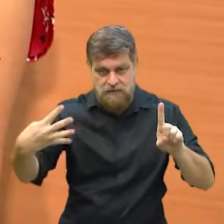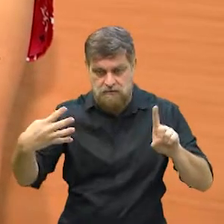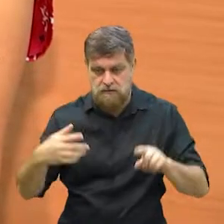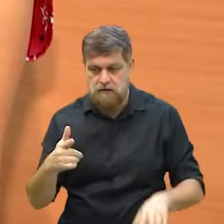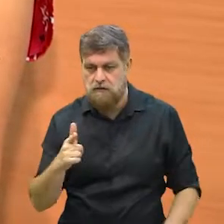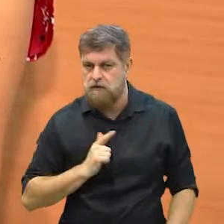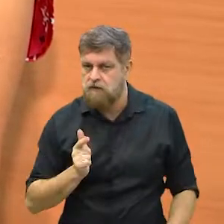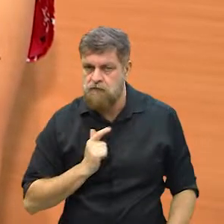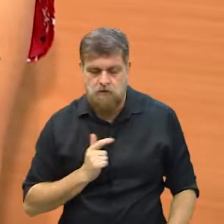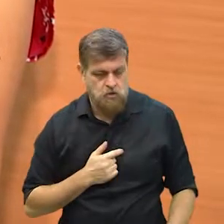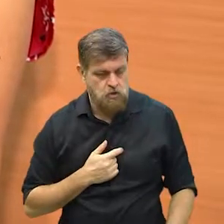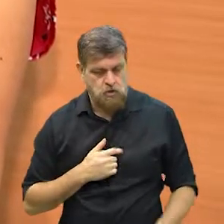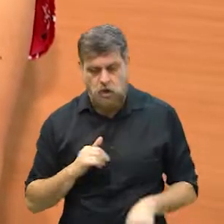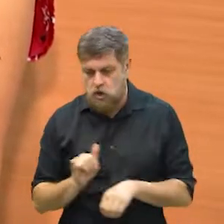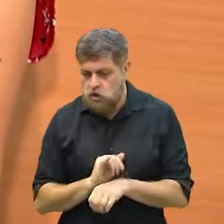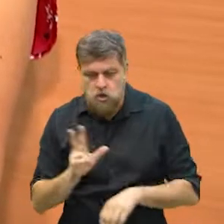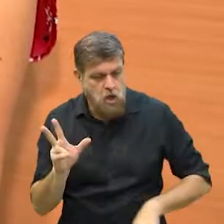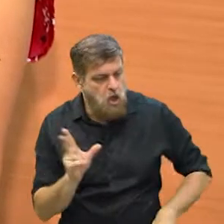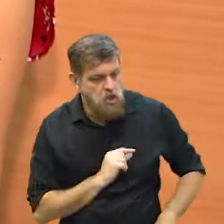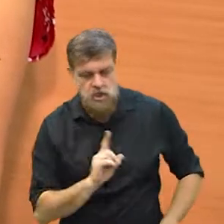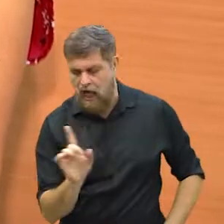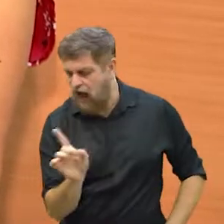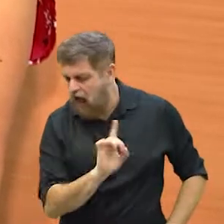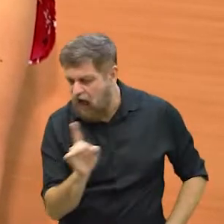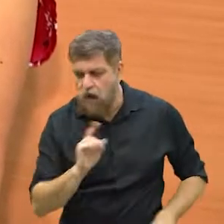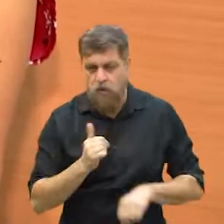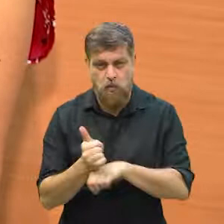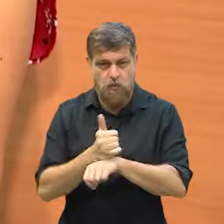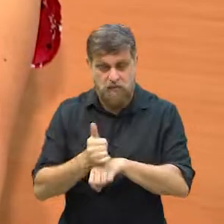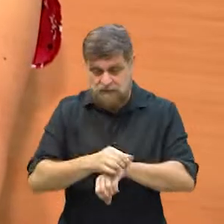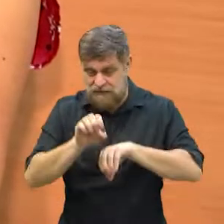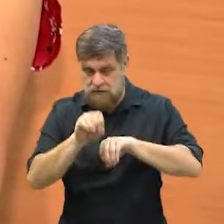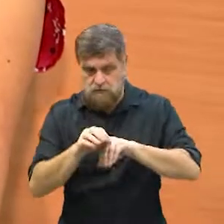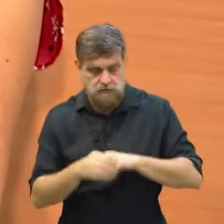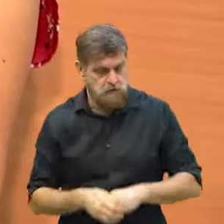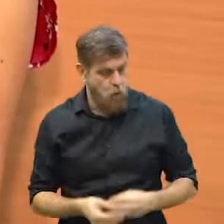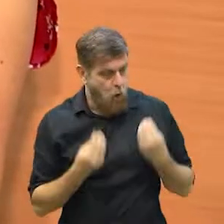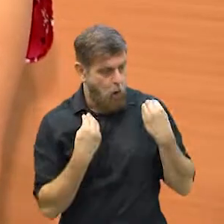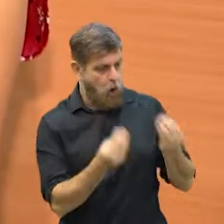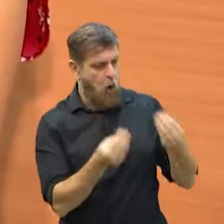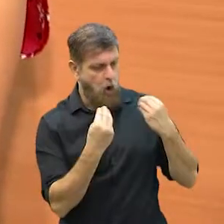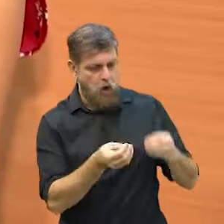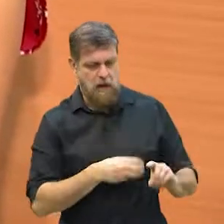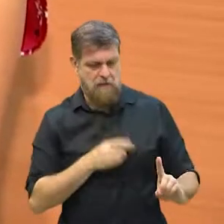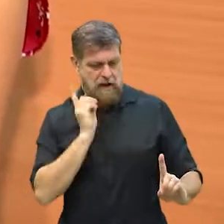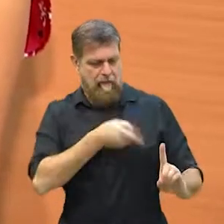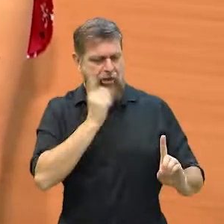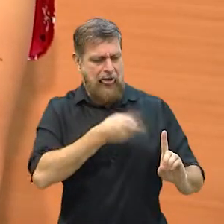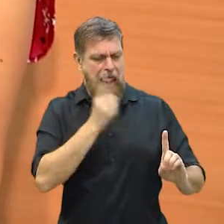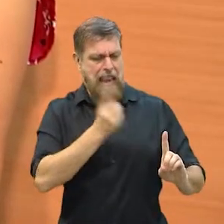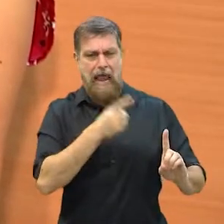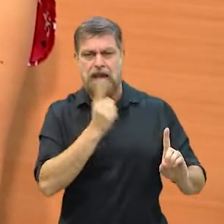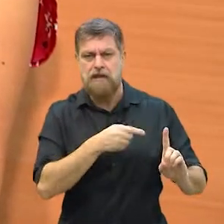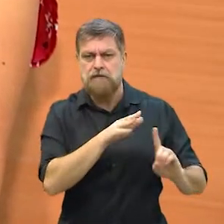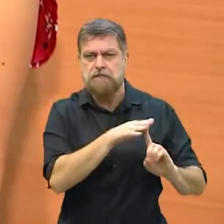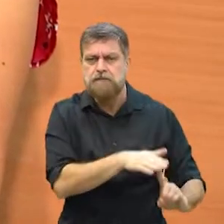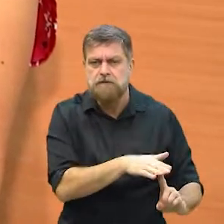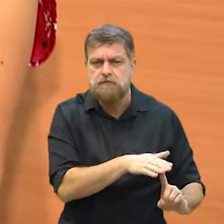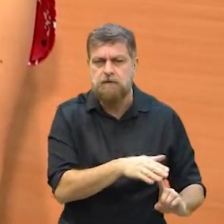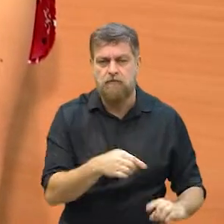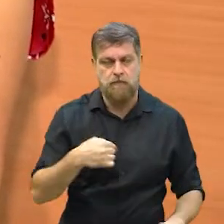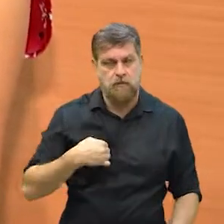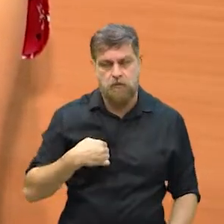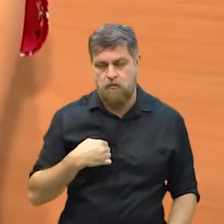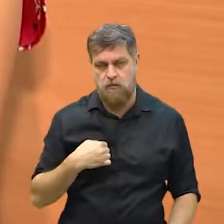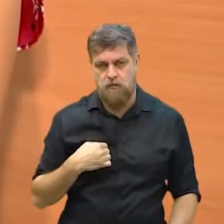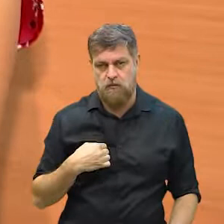e aí houve um completo despreparo dos profissionais da educação de lidar com aquilo, né? E aí não é uma